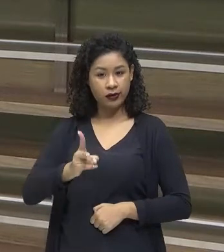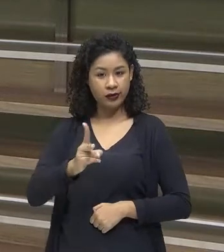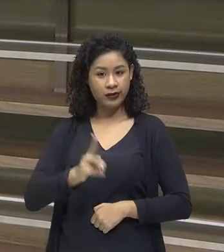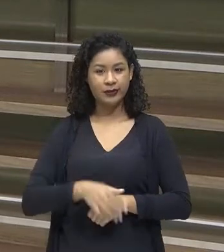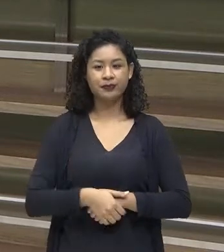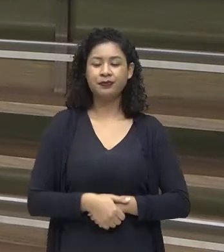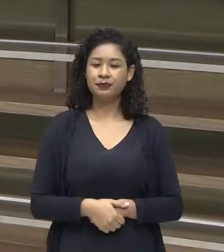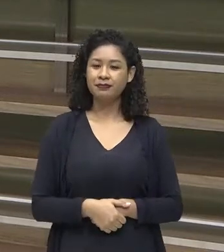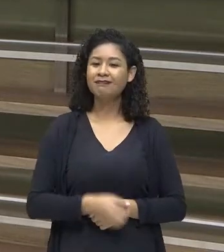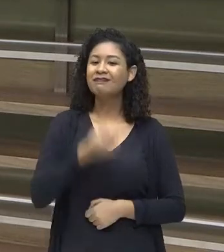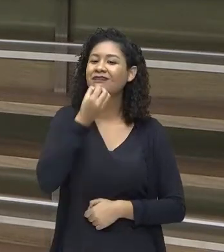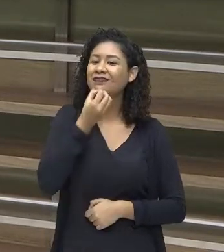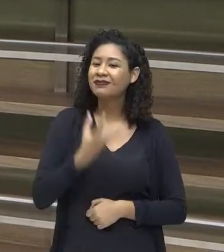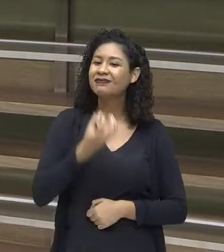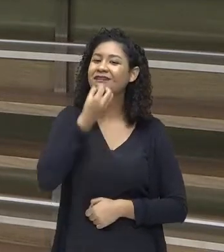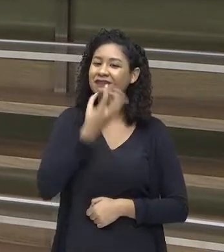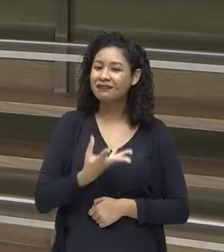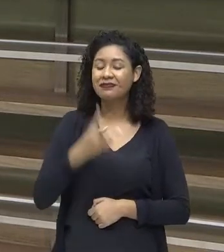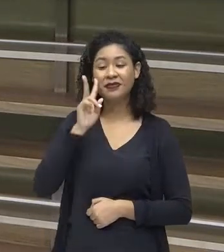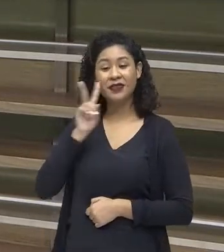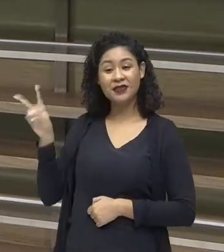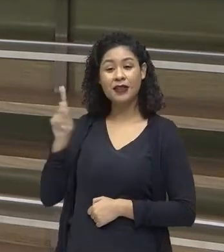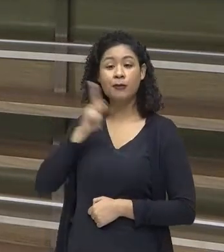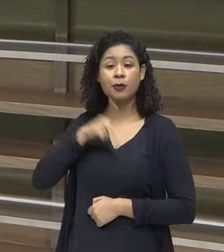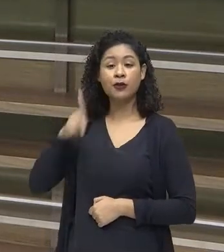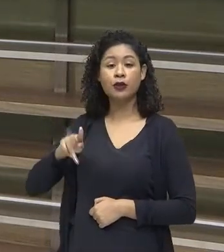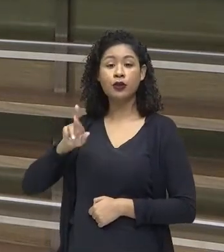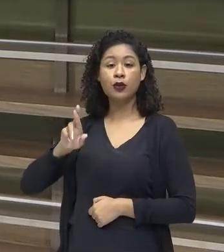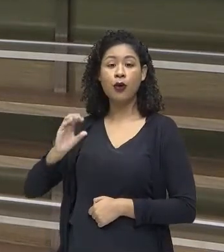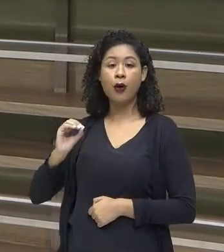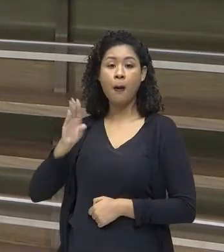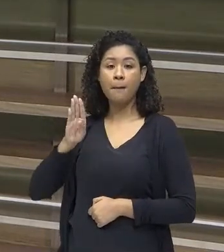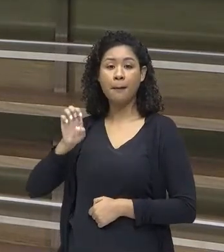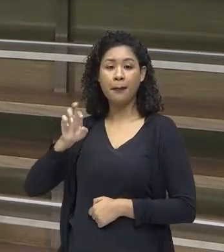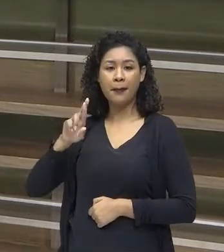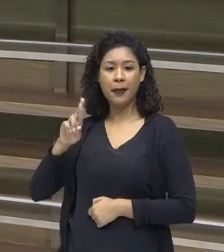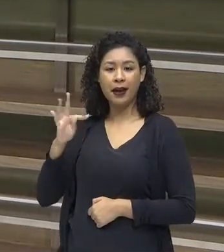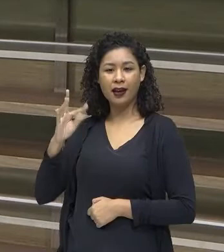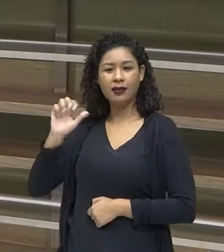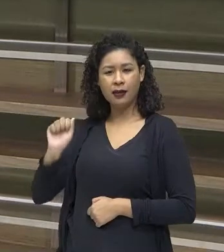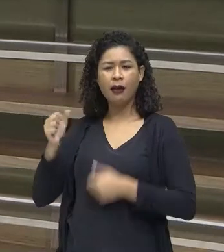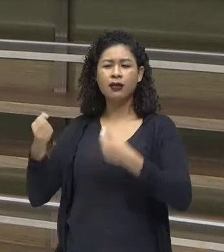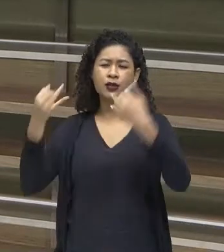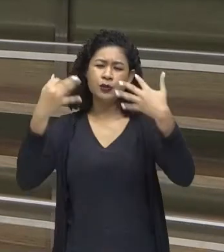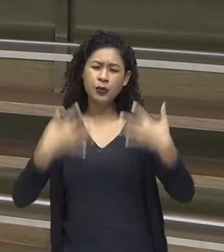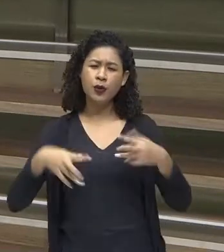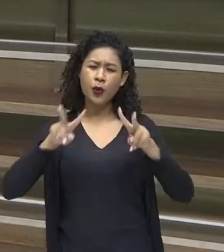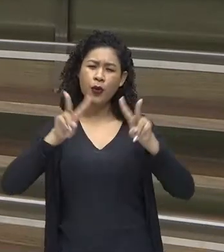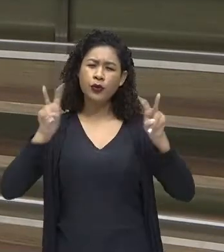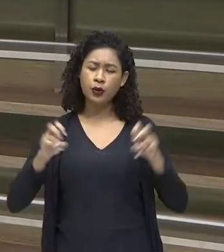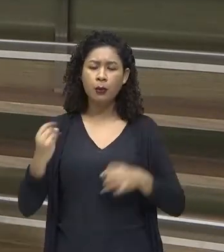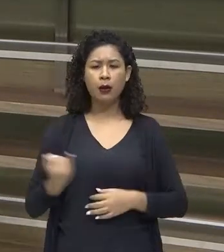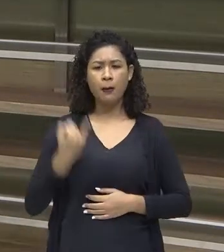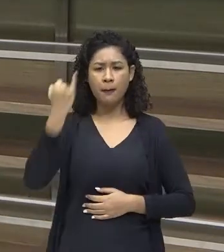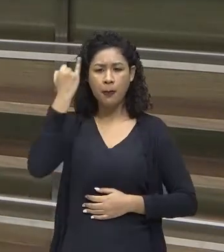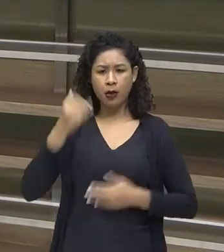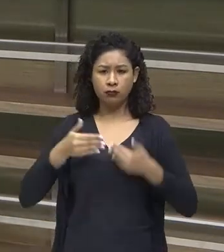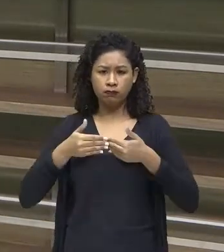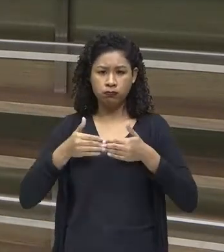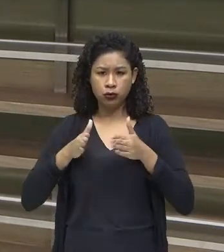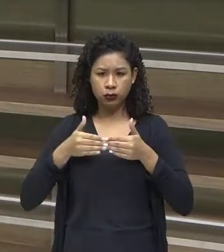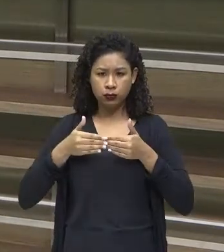Muito bem, tivemos aí a professora Roberta que falou pra gente sobre as veias e também falou da importância das válvulas, que elas